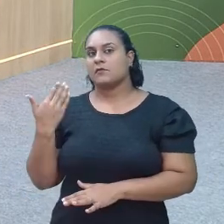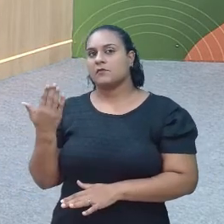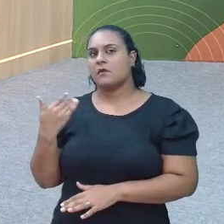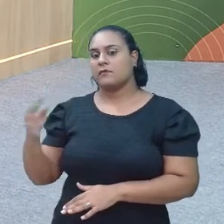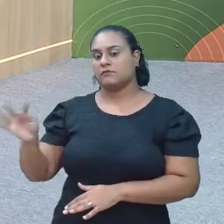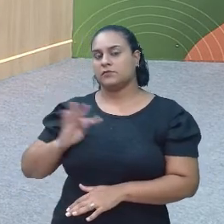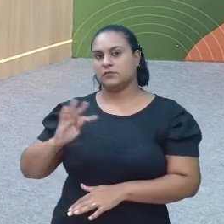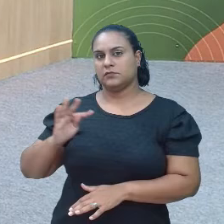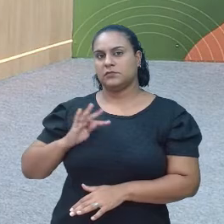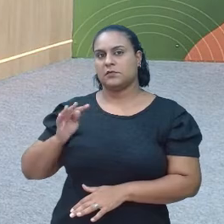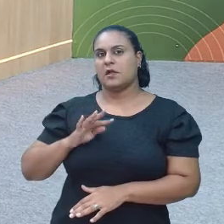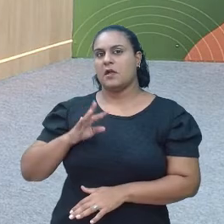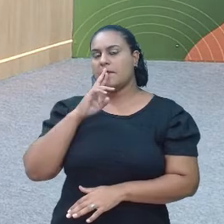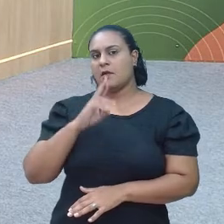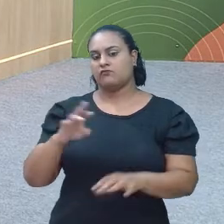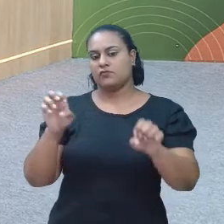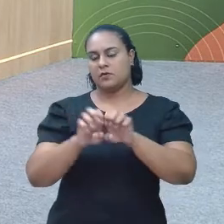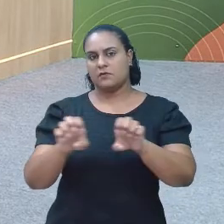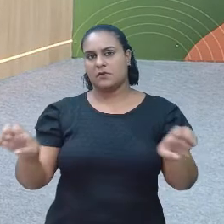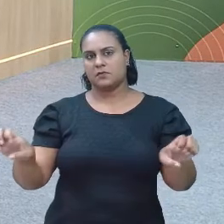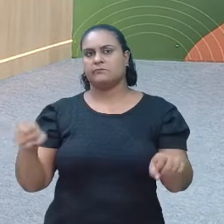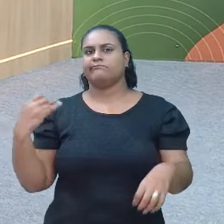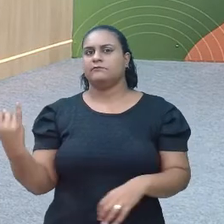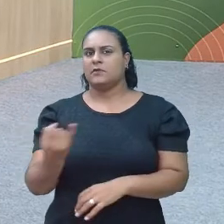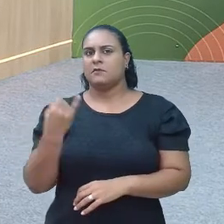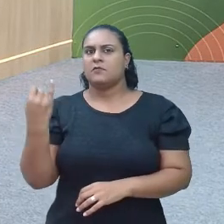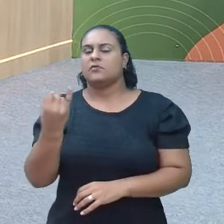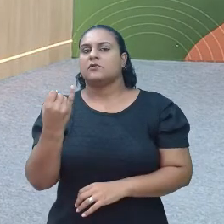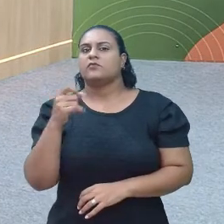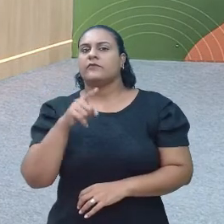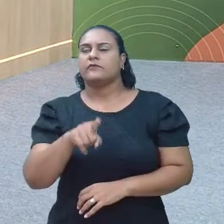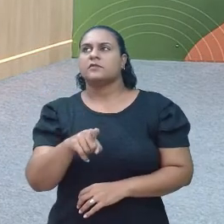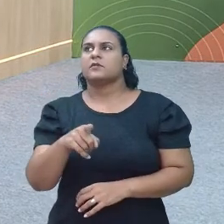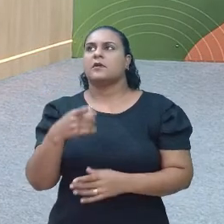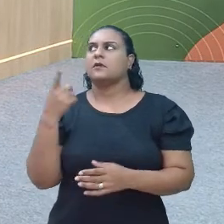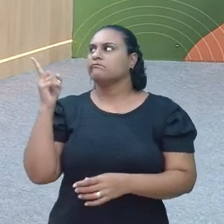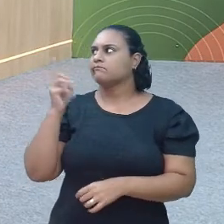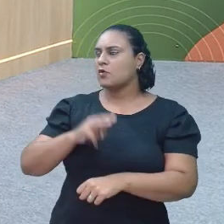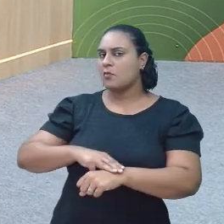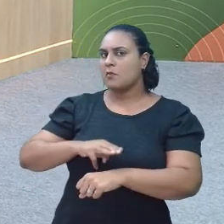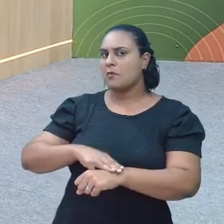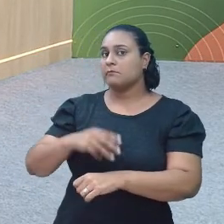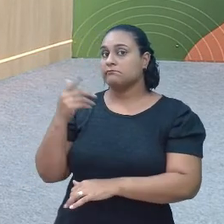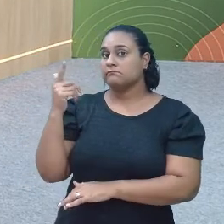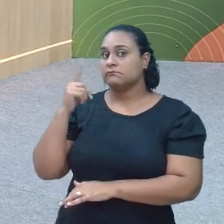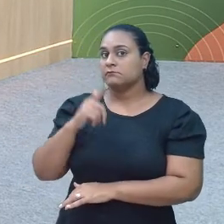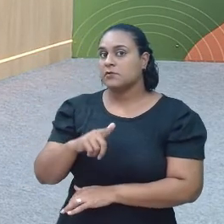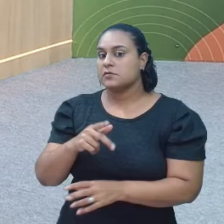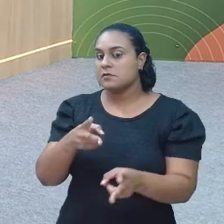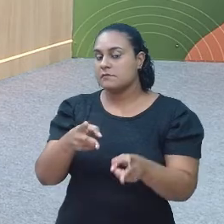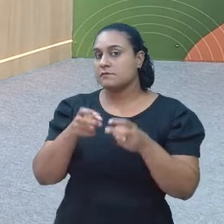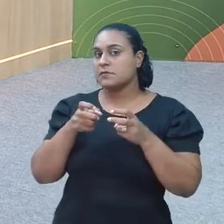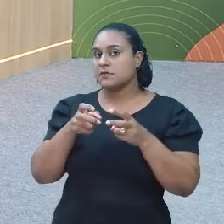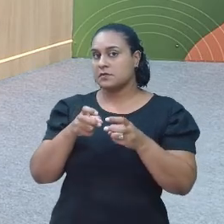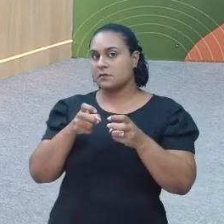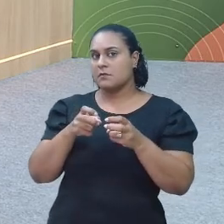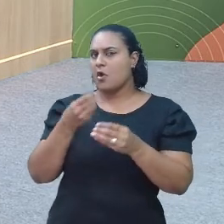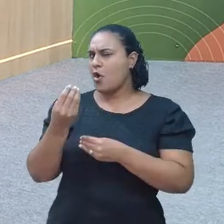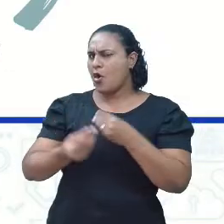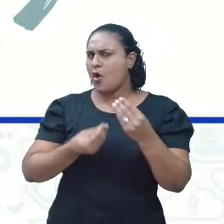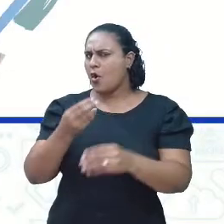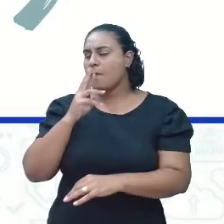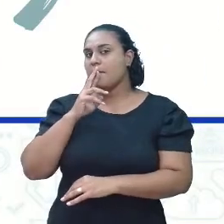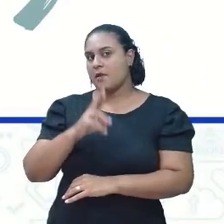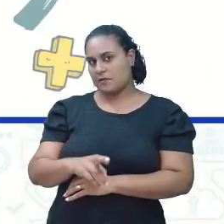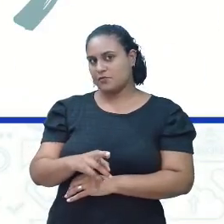as técnicas para resolver a equação, é importante para que quando você chegue nesse momento, você consiga perceber como é que